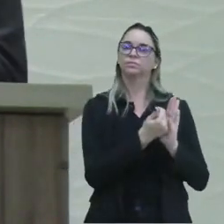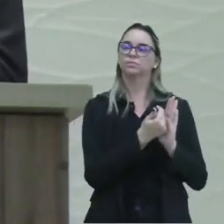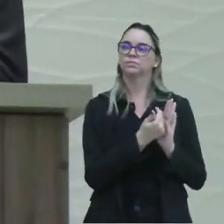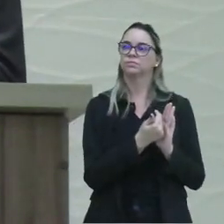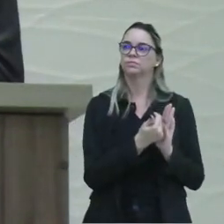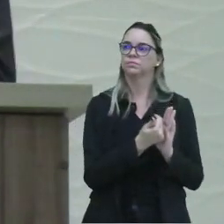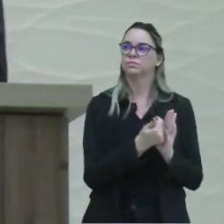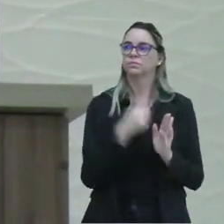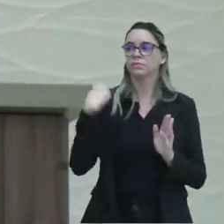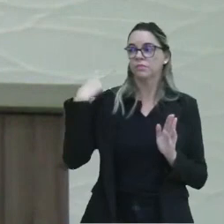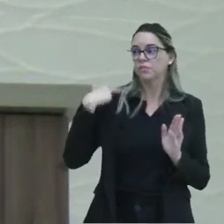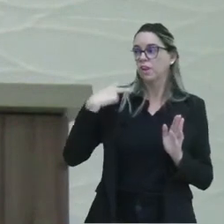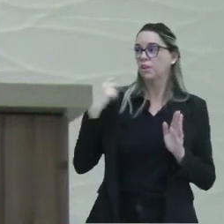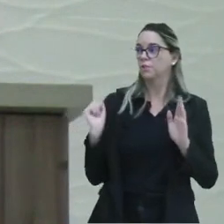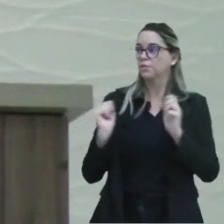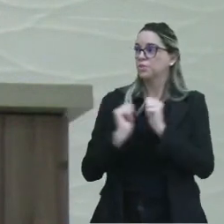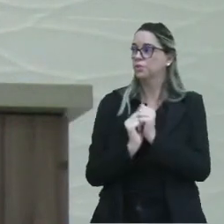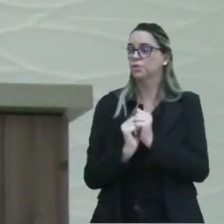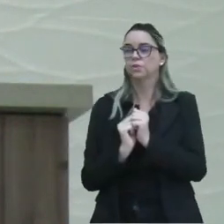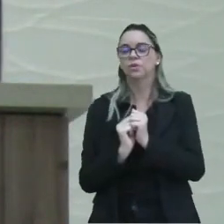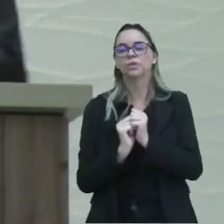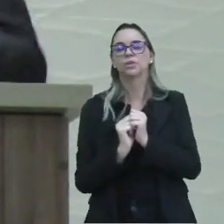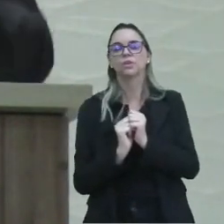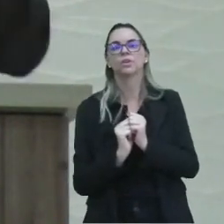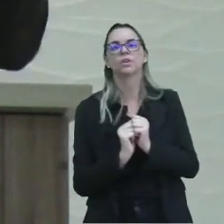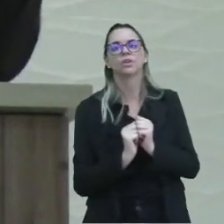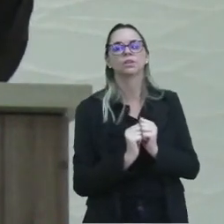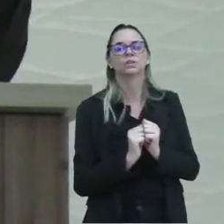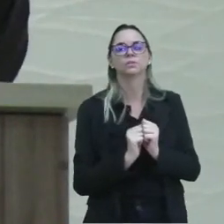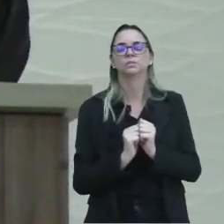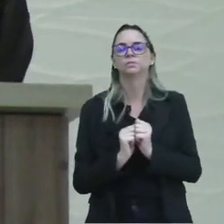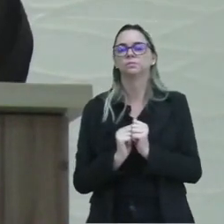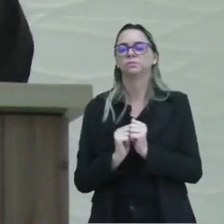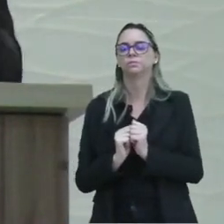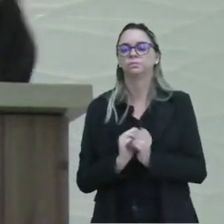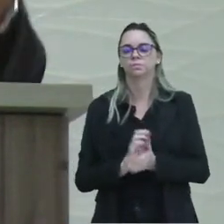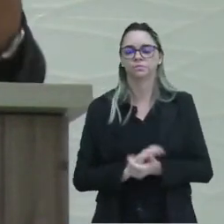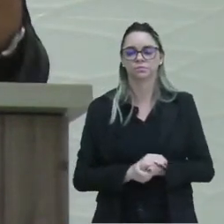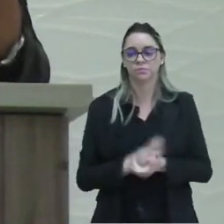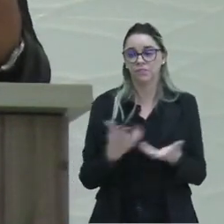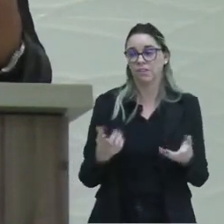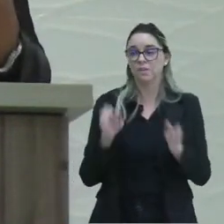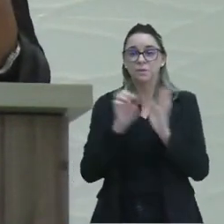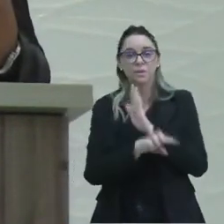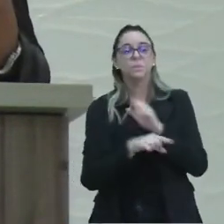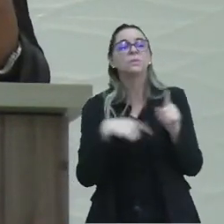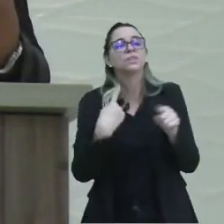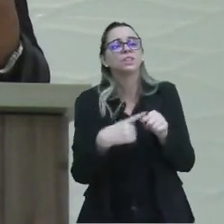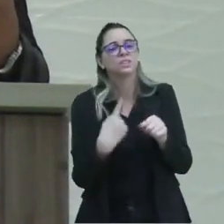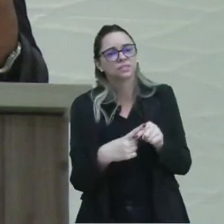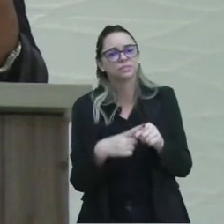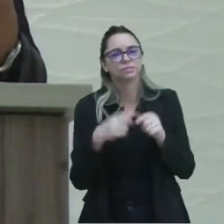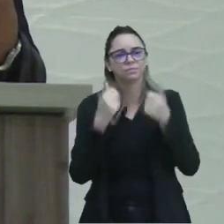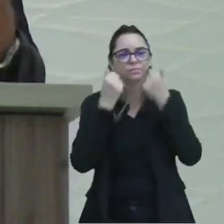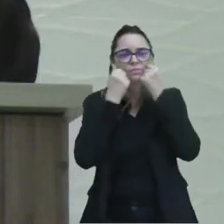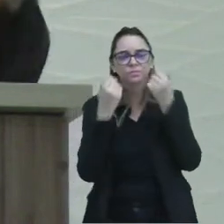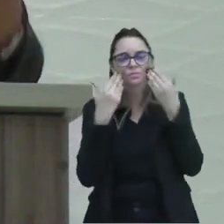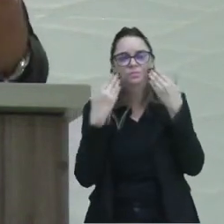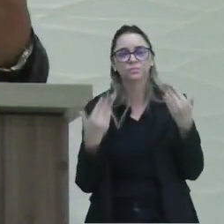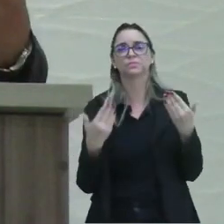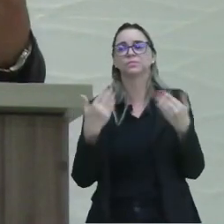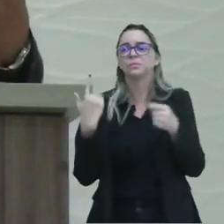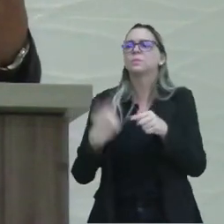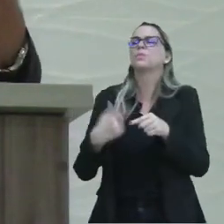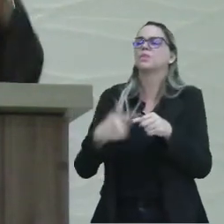vereadores da situação tiveram para diferir uma prestação de contas. Então a questão é assim, por que fazer uma audiência pública? Por